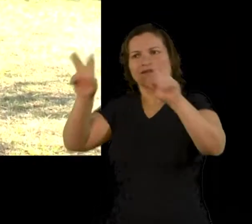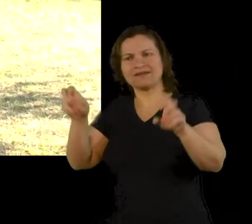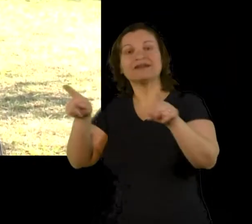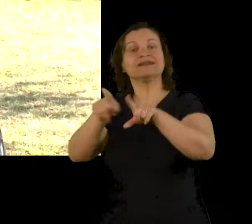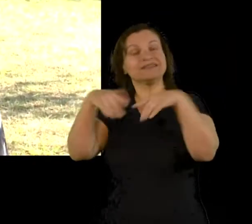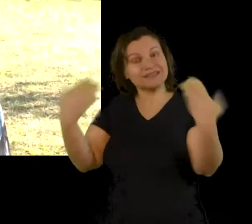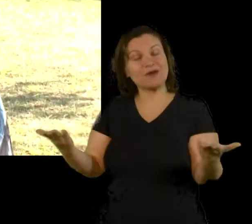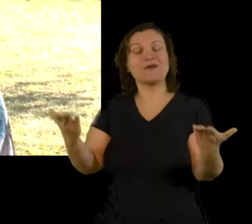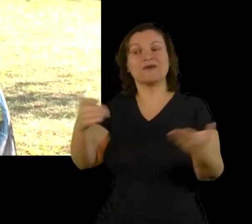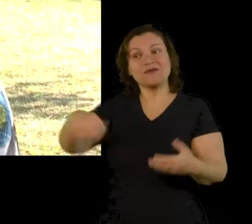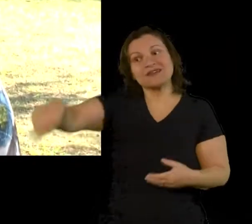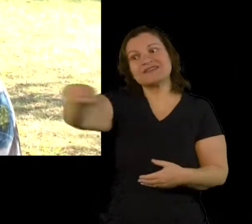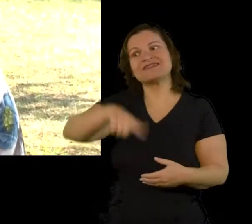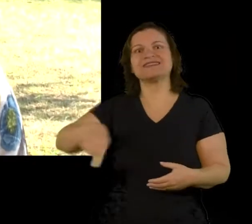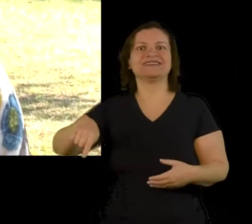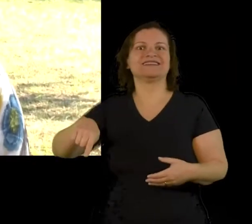então